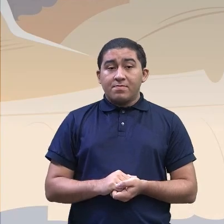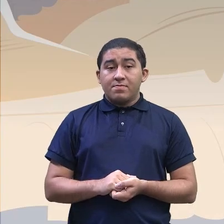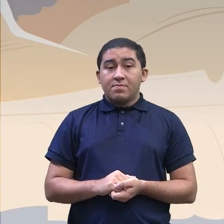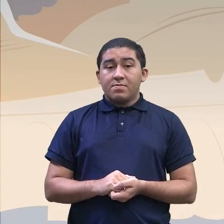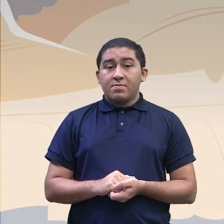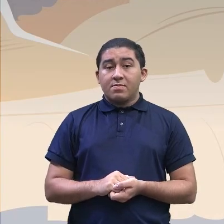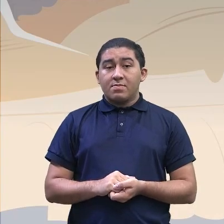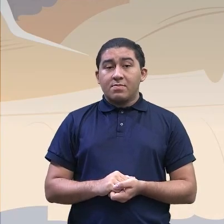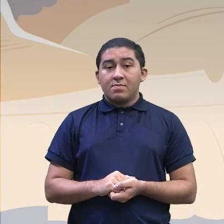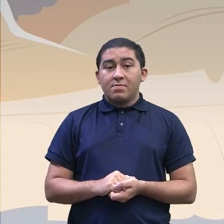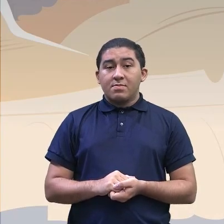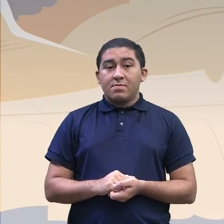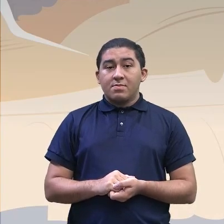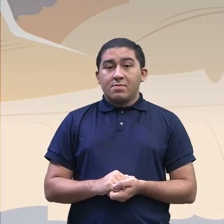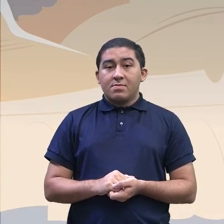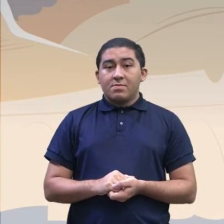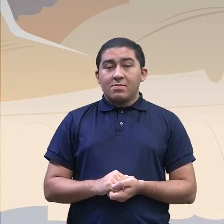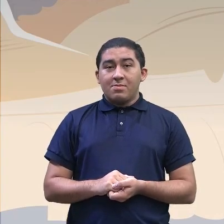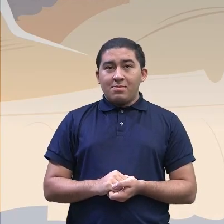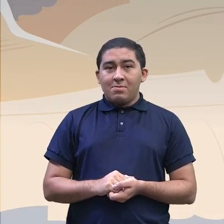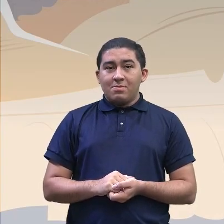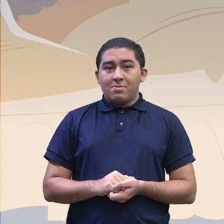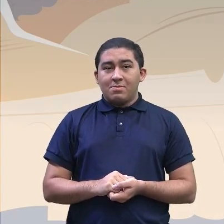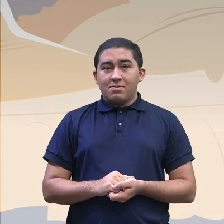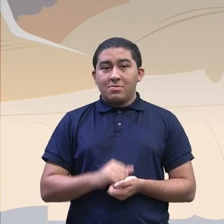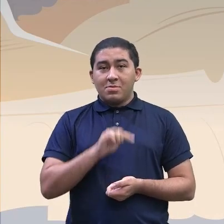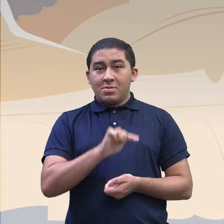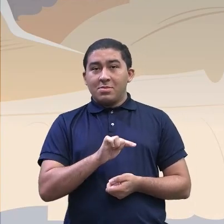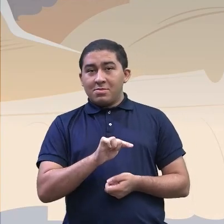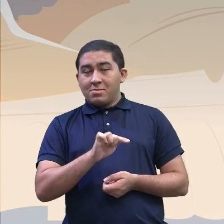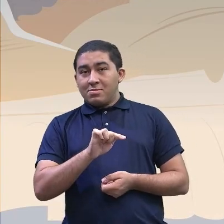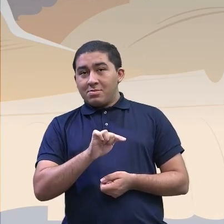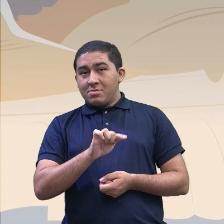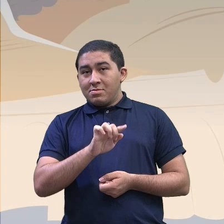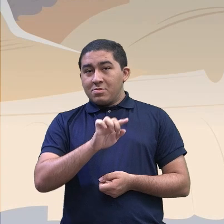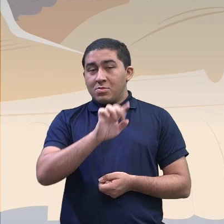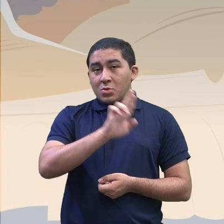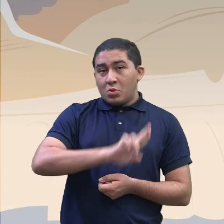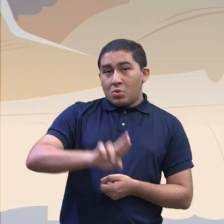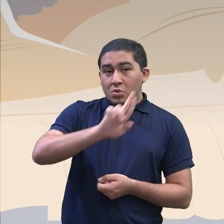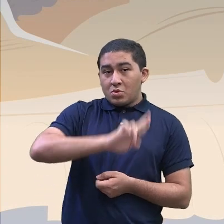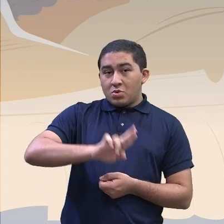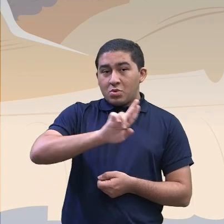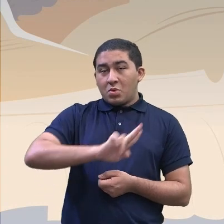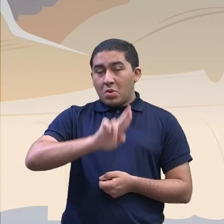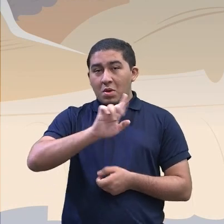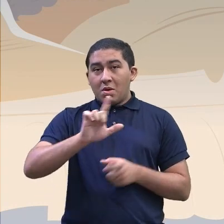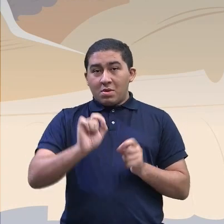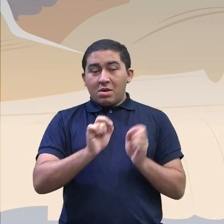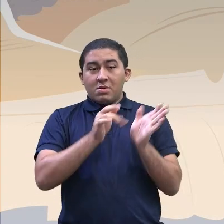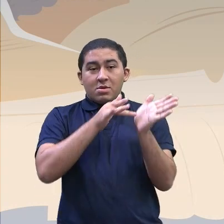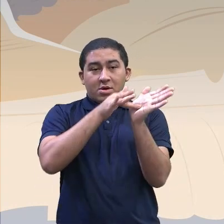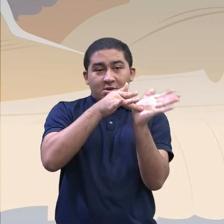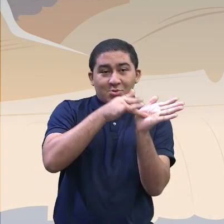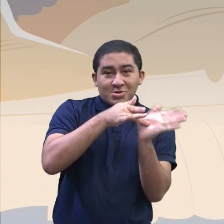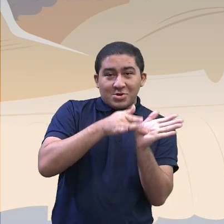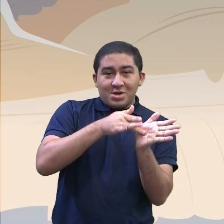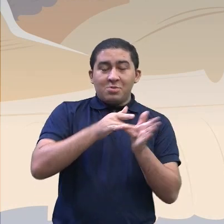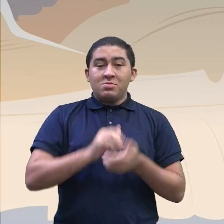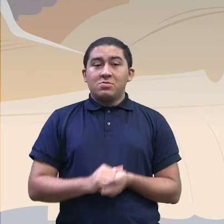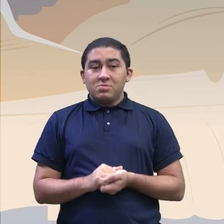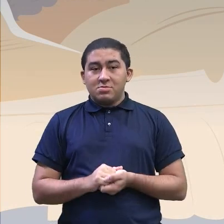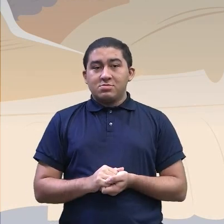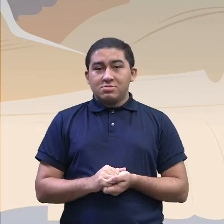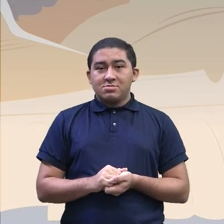utilizou a arma para fazer o serviço. Só que isso, no caso, é uma história fictícia, né?